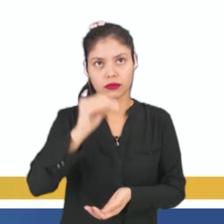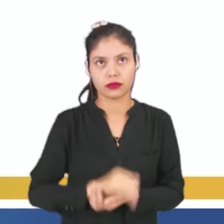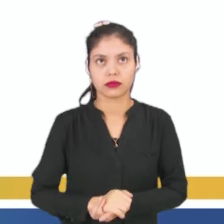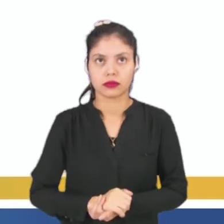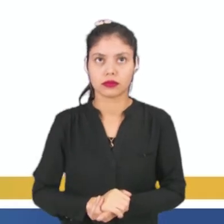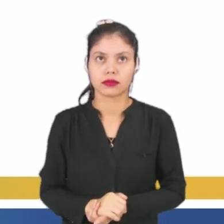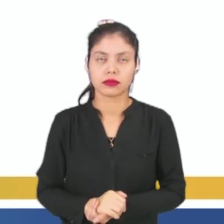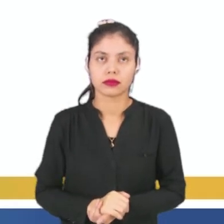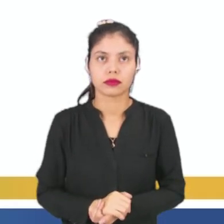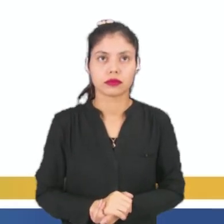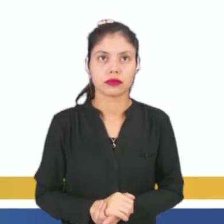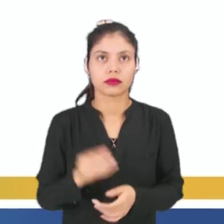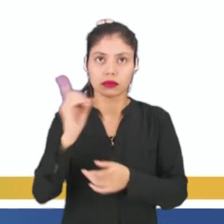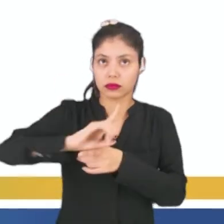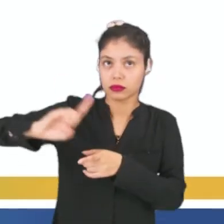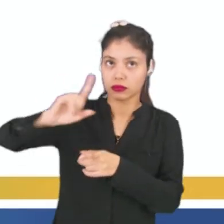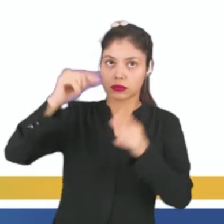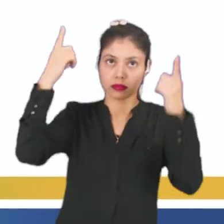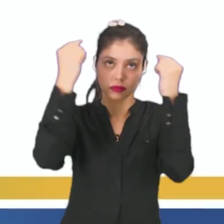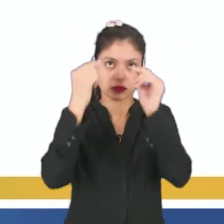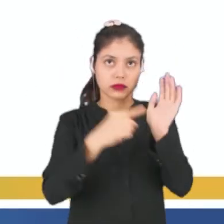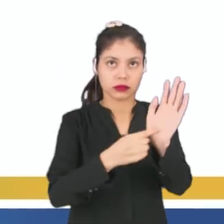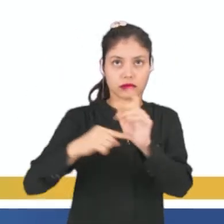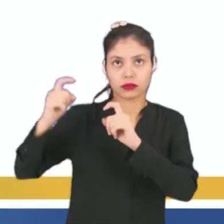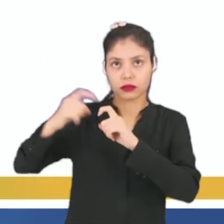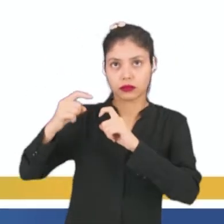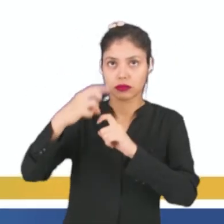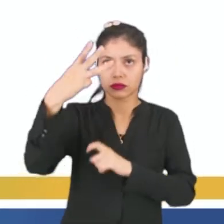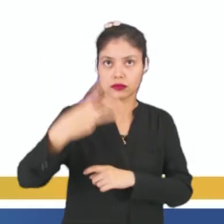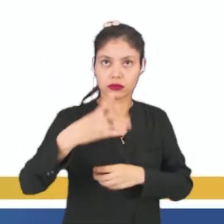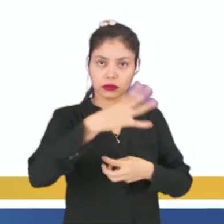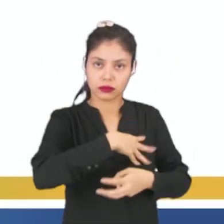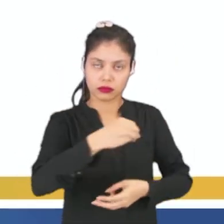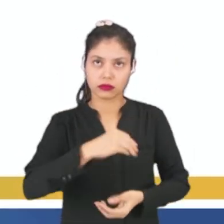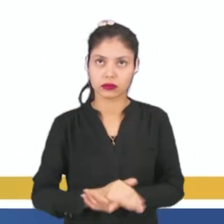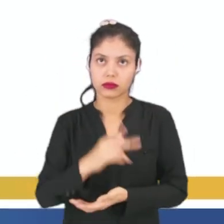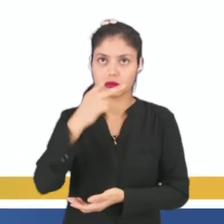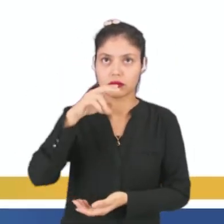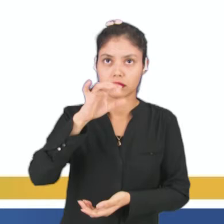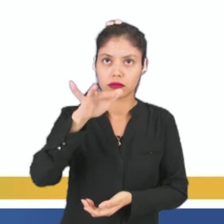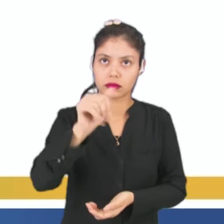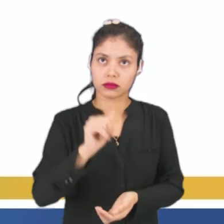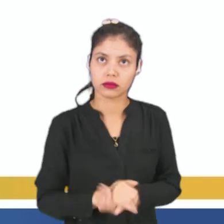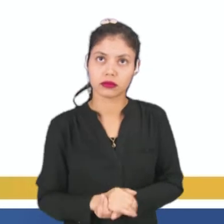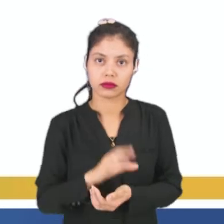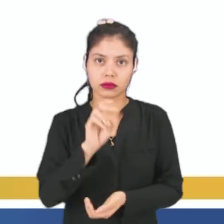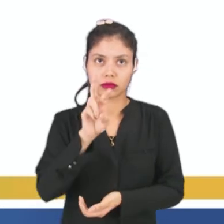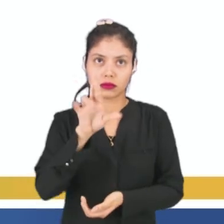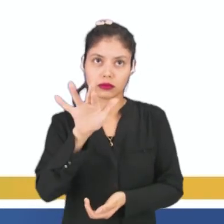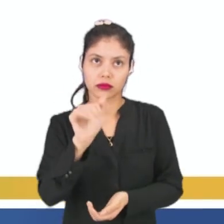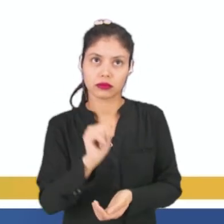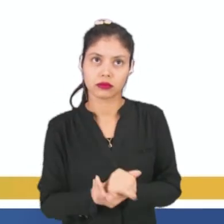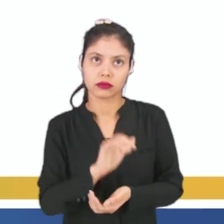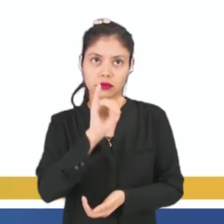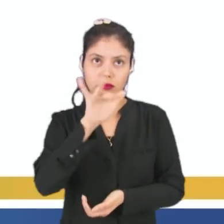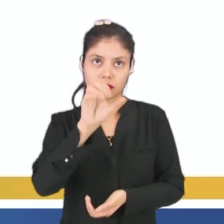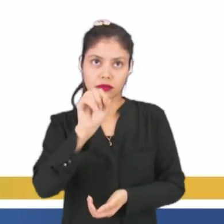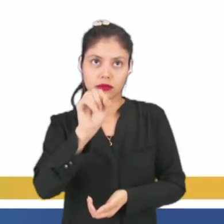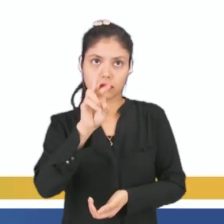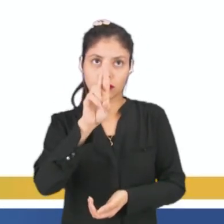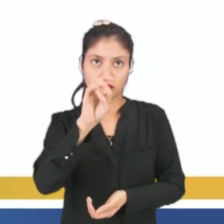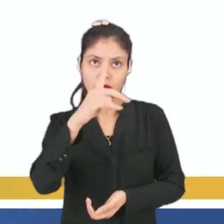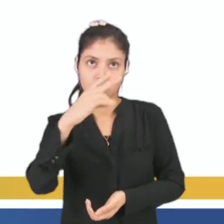Esculápio, né? Era um deus grego que representava a medicina, e ele tinha 3 filhas: Panaceia, que representava a cura, Iaso, a